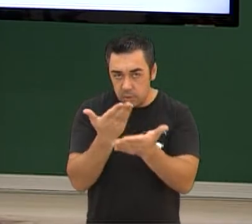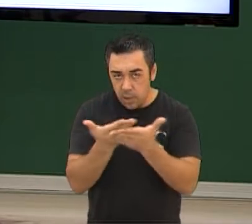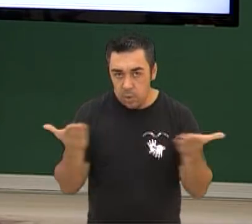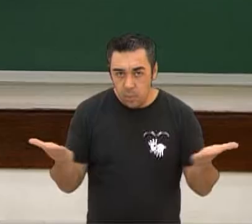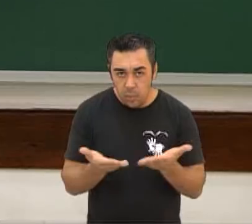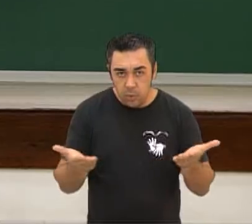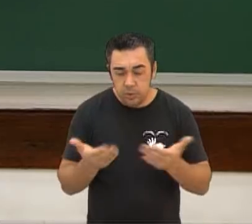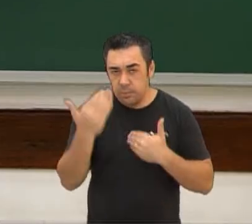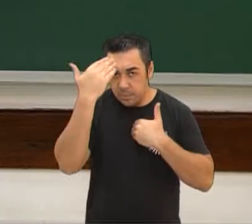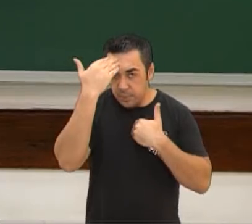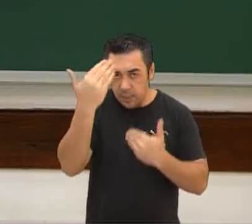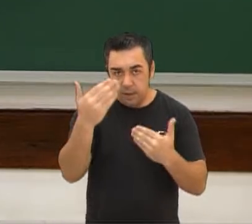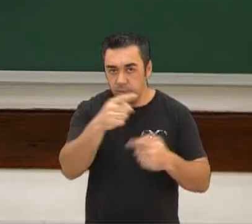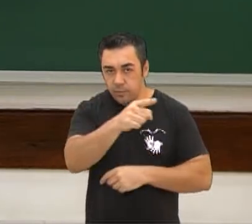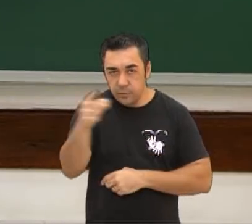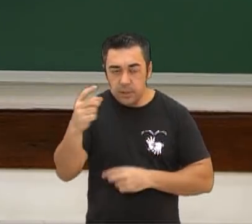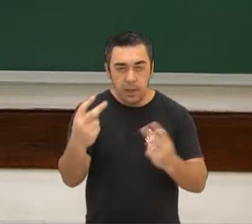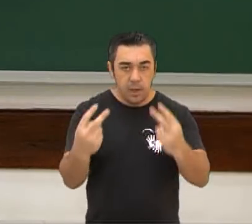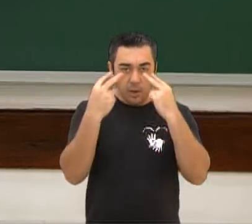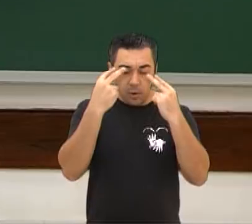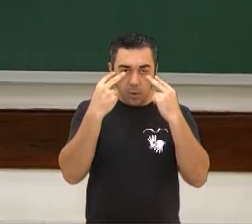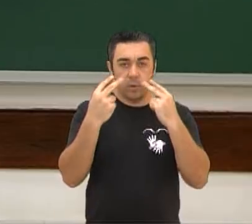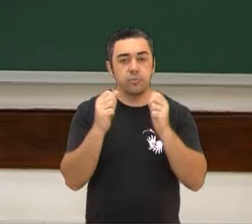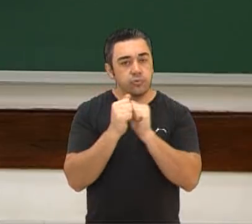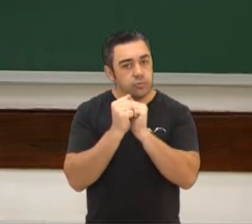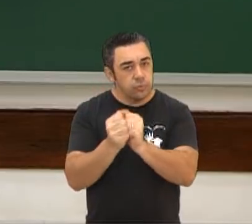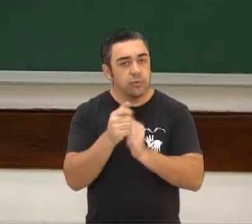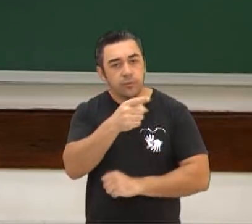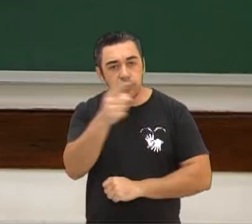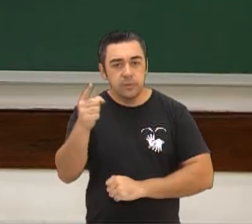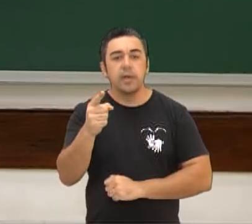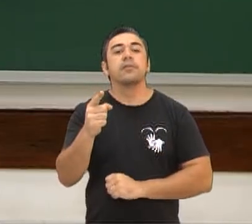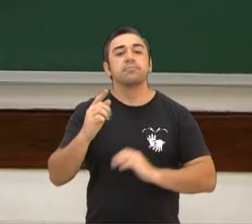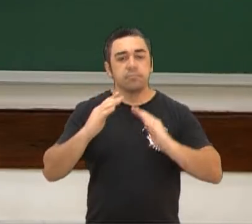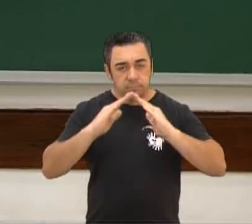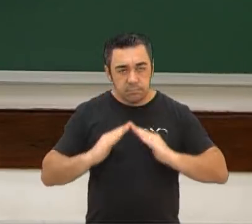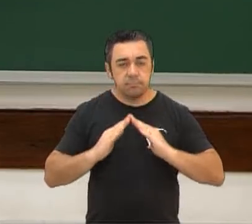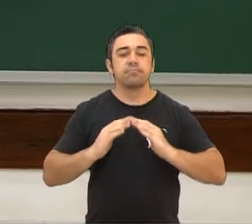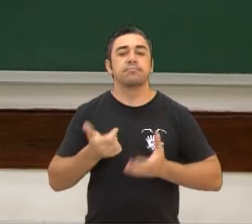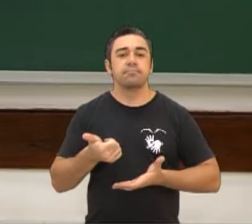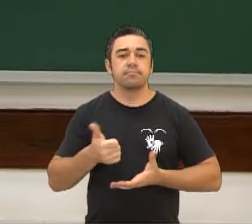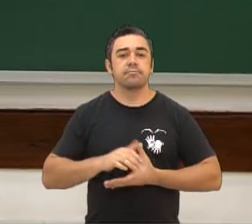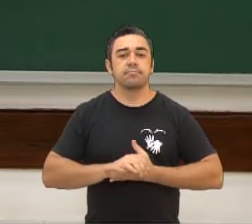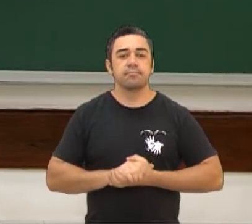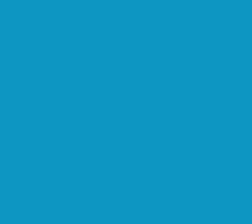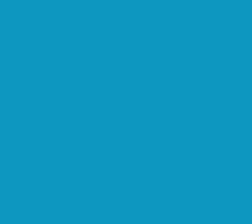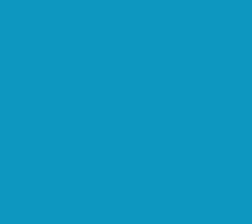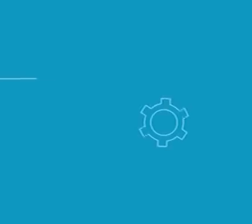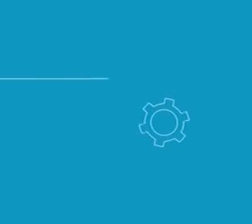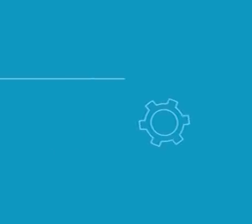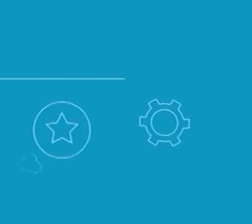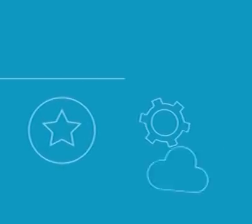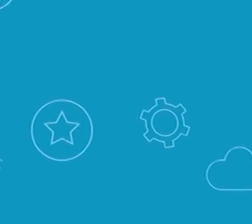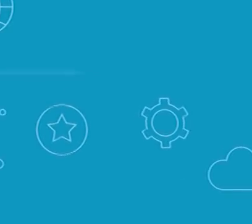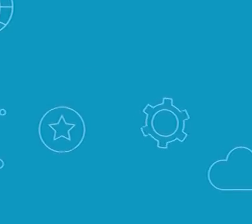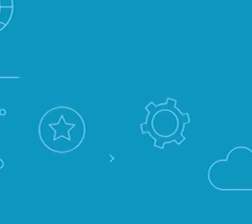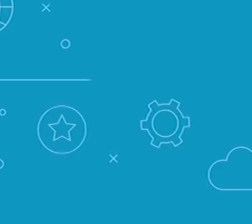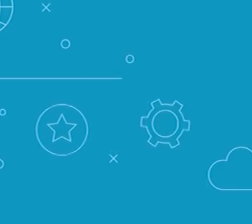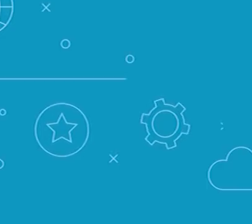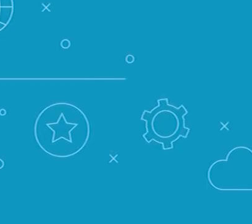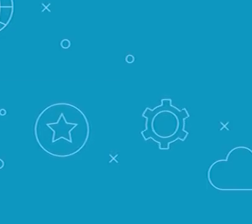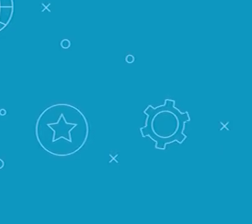Tá? Muito obrigado por ter acompanhado e fiquem bem.